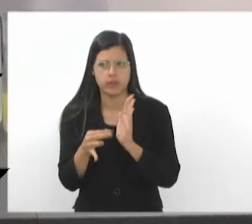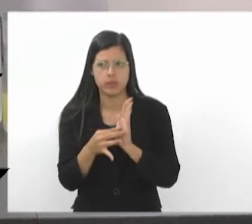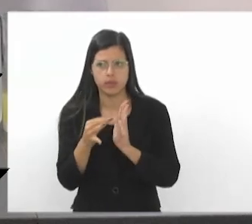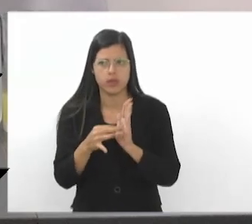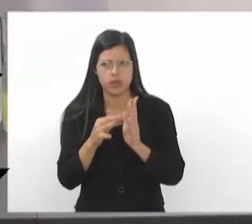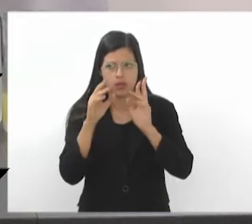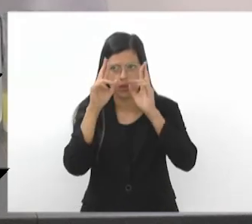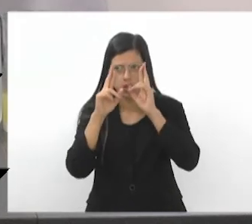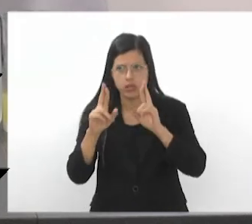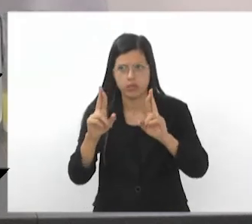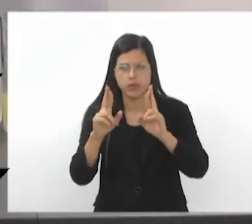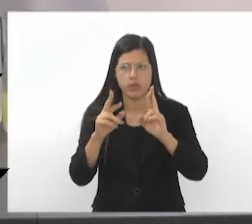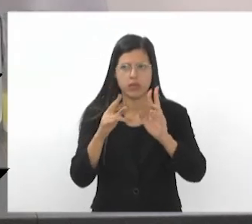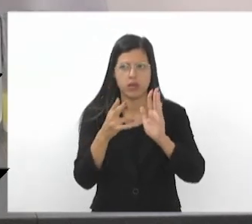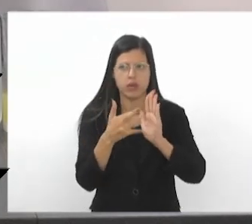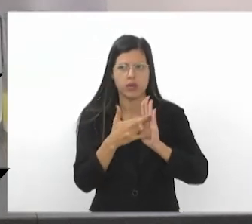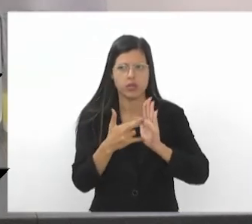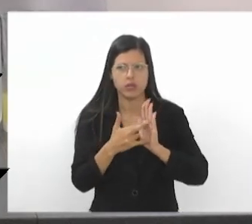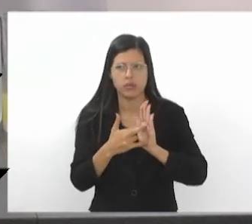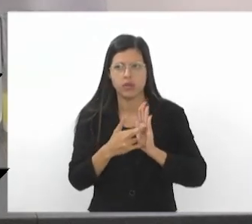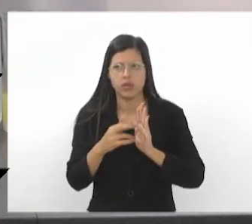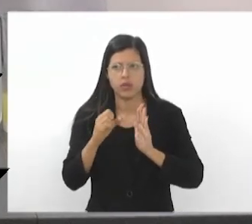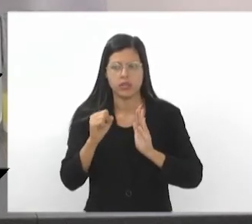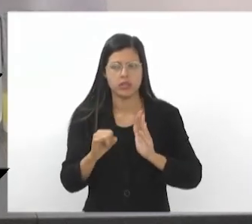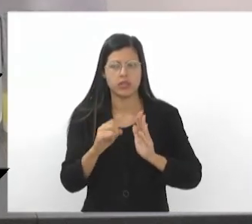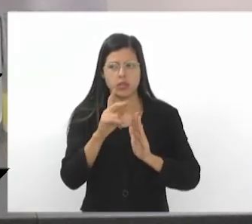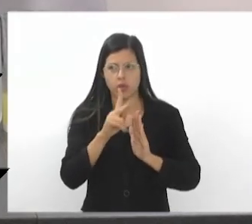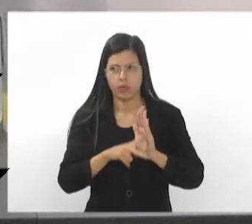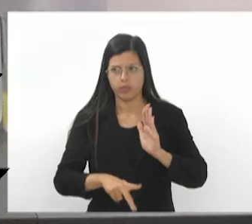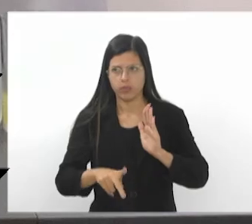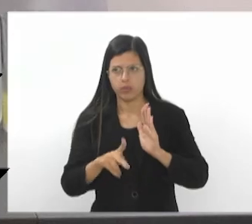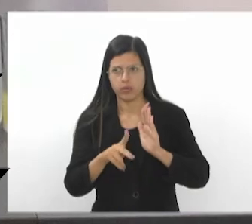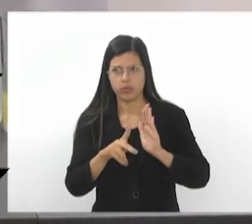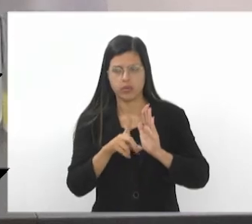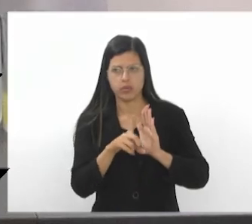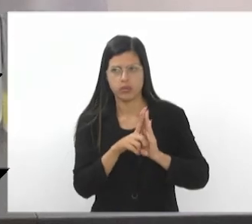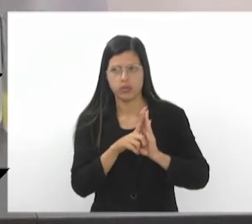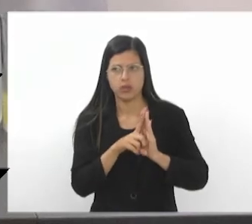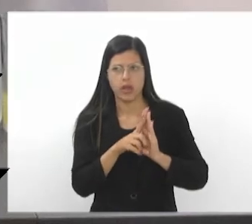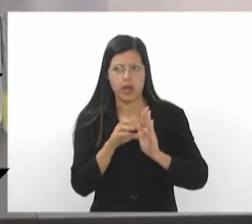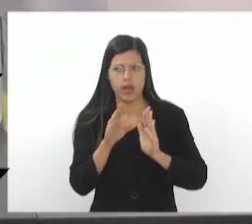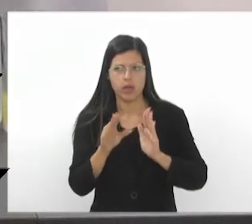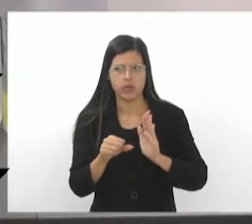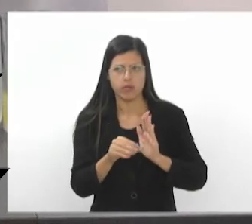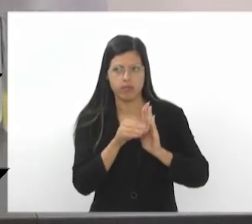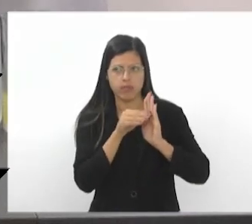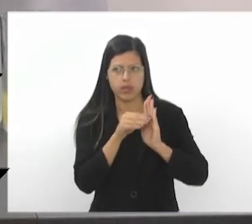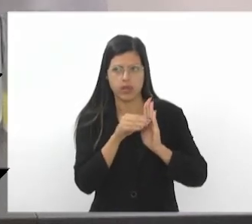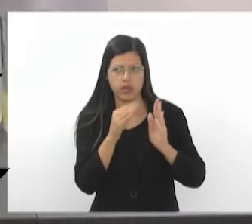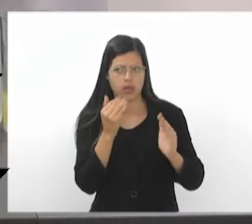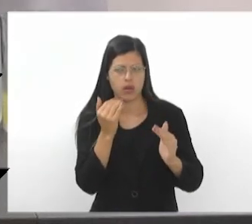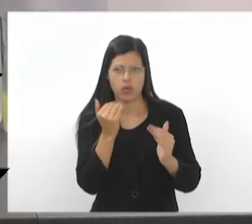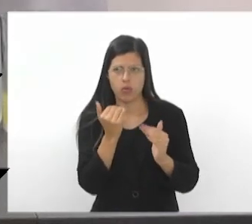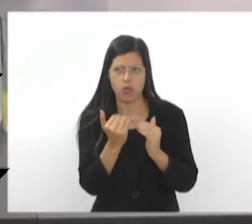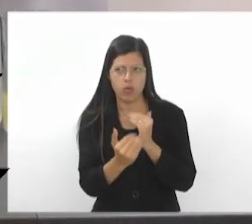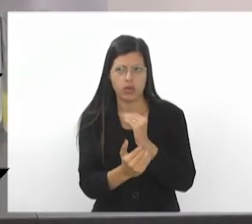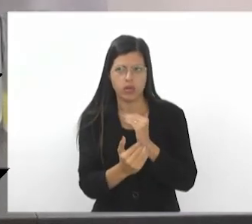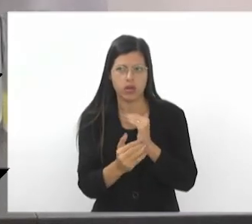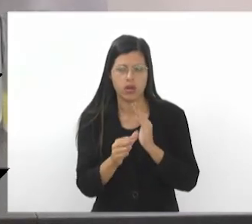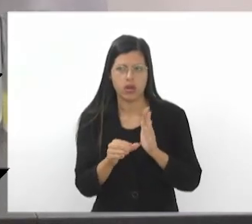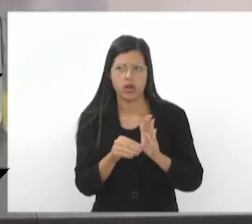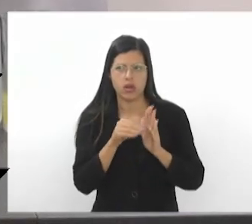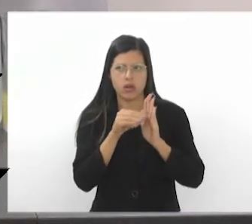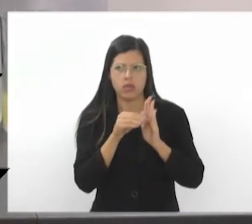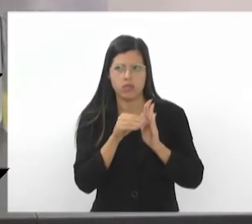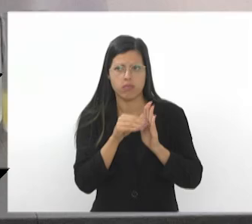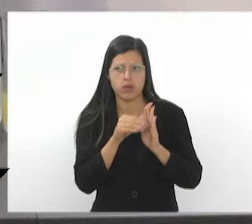respeitar o dispositivo no regimento, que fala que quando o projeto contraria a essência, quando a emenda contraria a essência do projeto, passa a ser uma questão